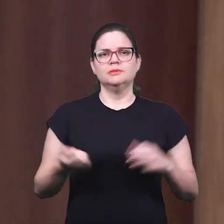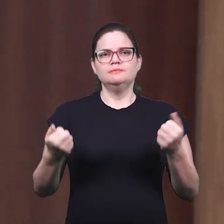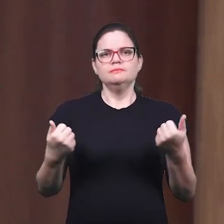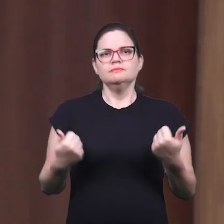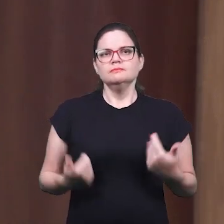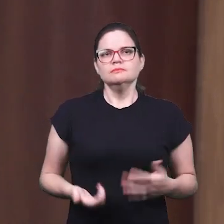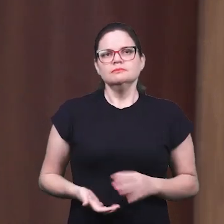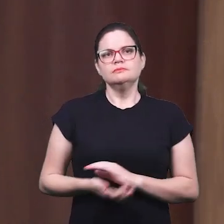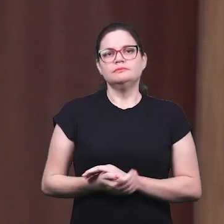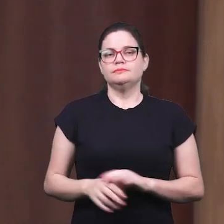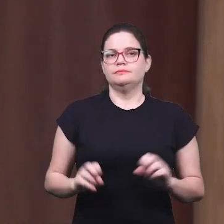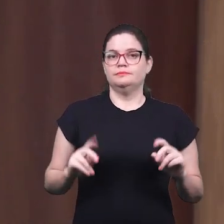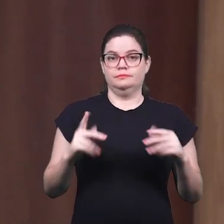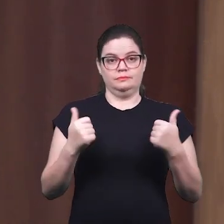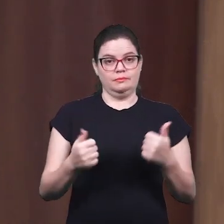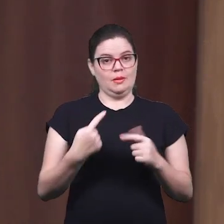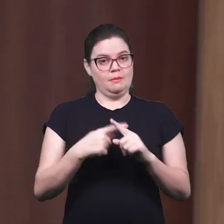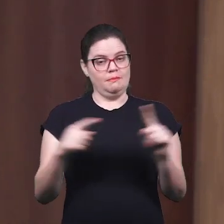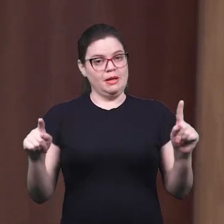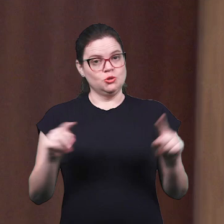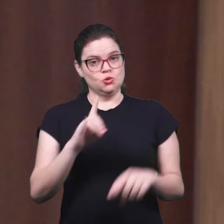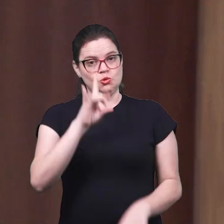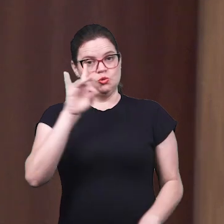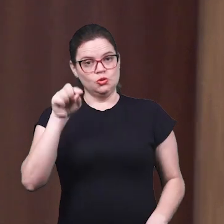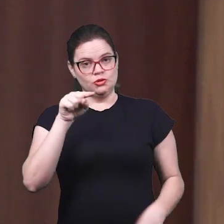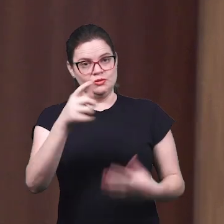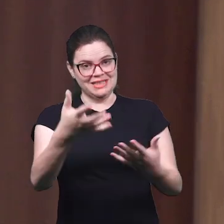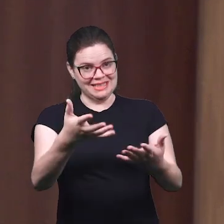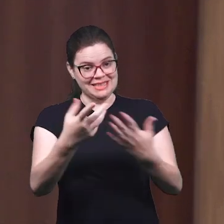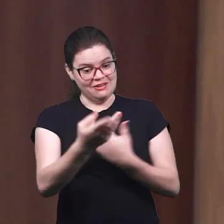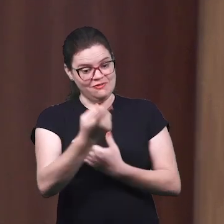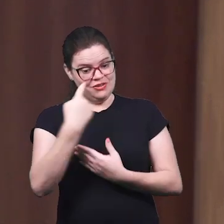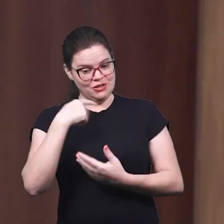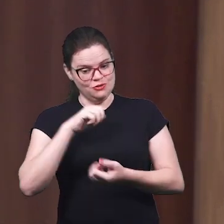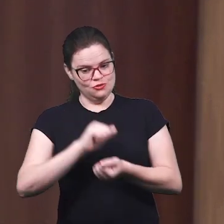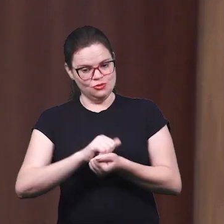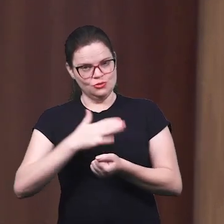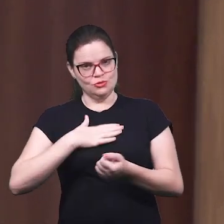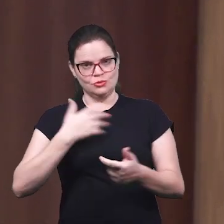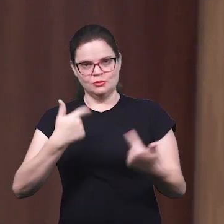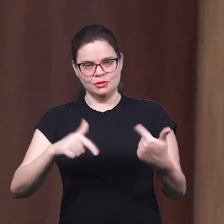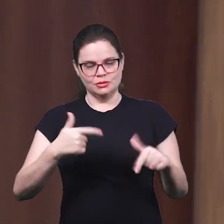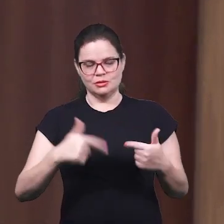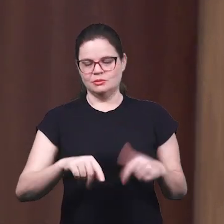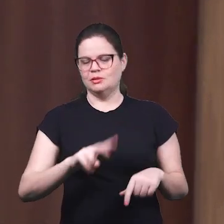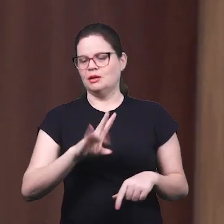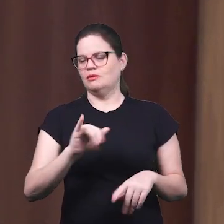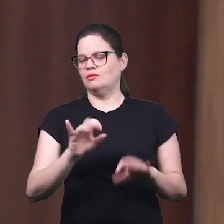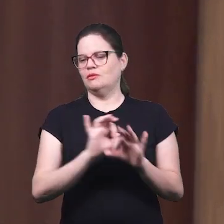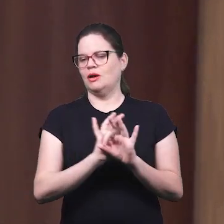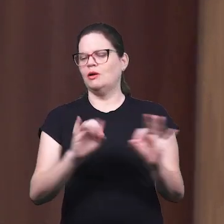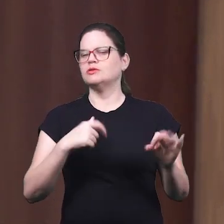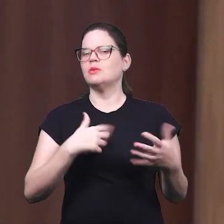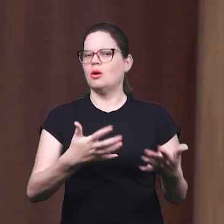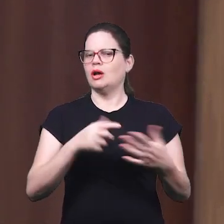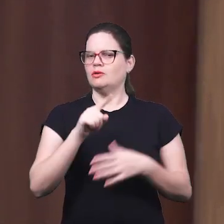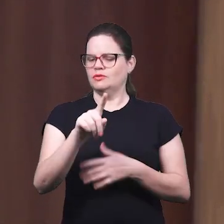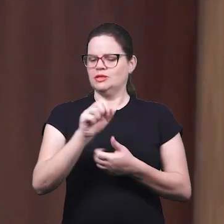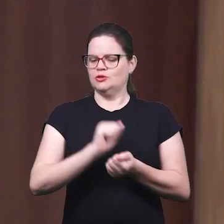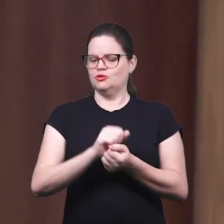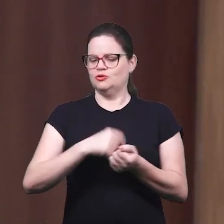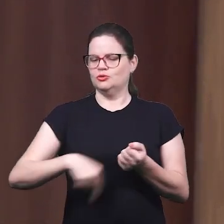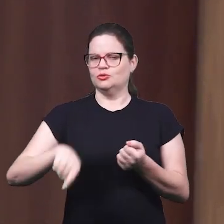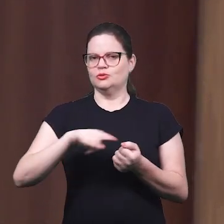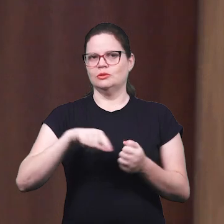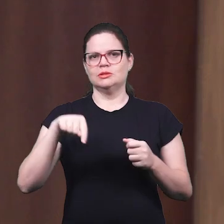Aí ele falou, muito bem, mas quando você quiser ir trabalhar comigo, para mim é ótimo. Eu gostaria muito de ter você. Você